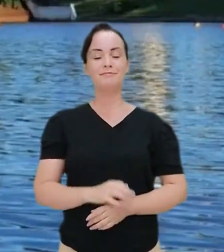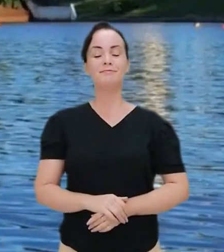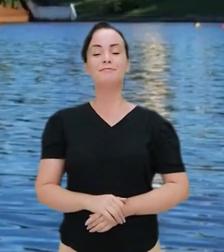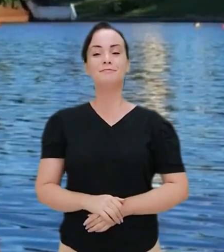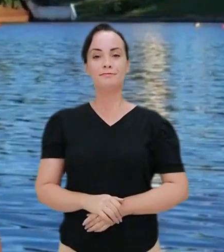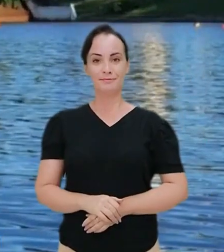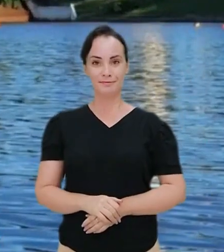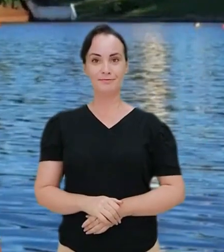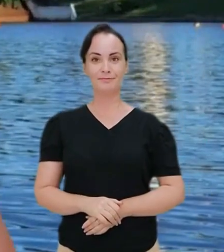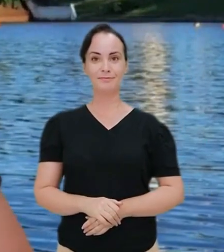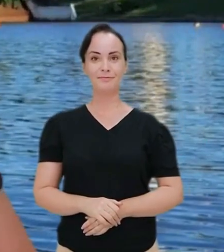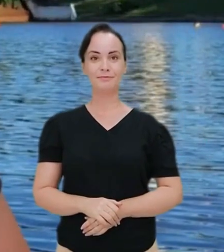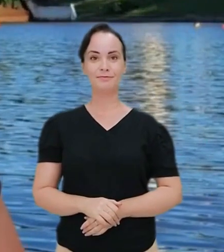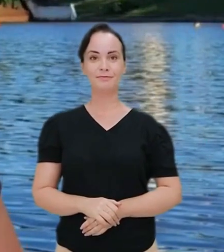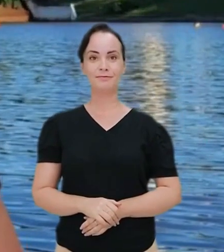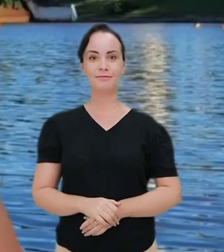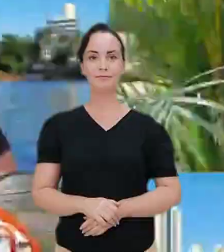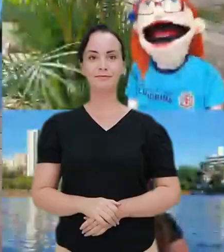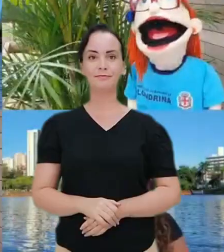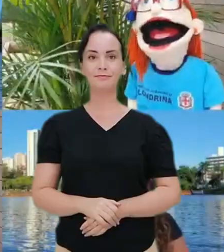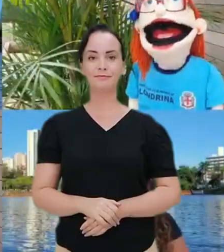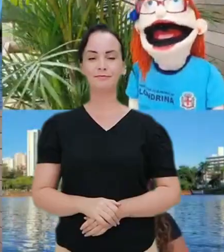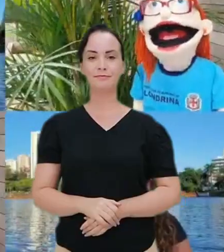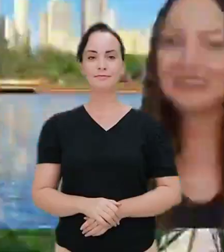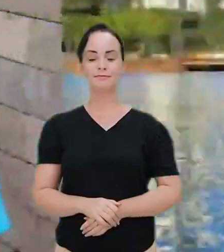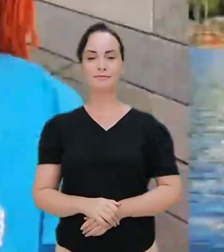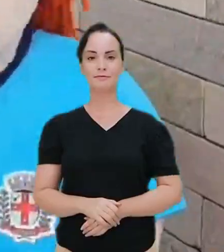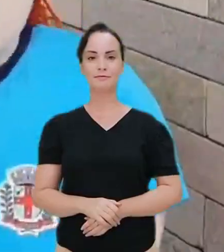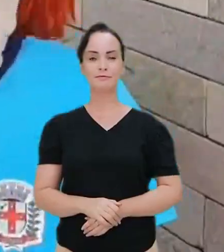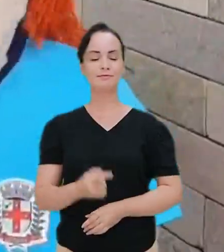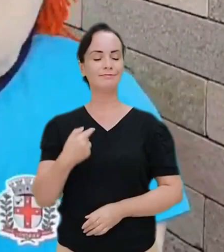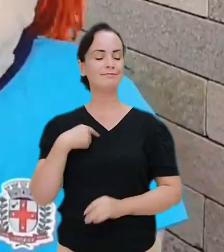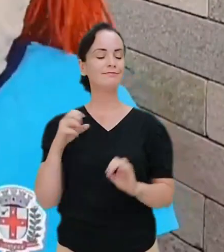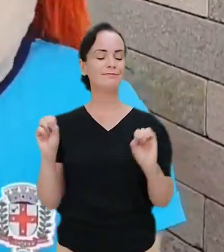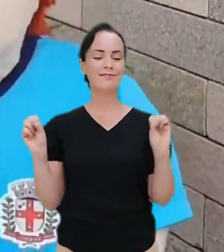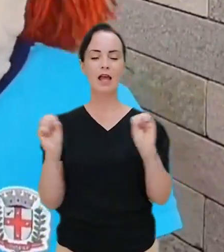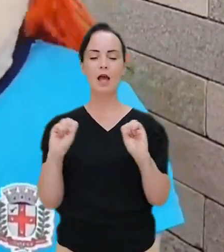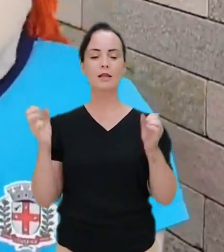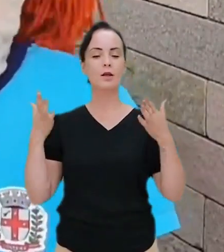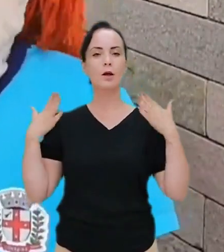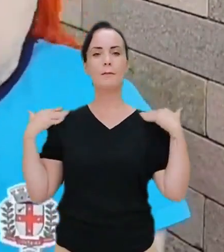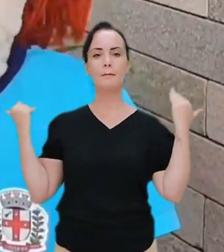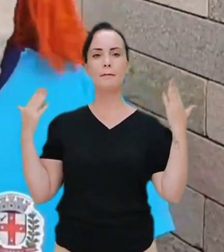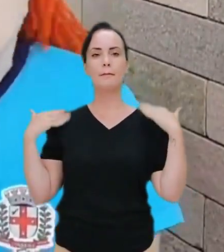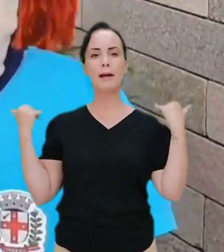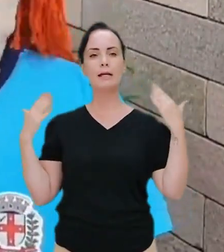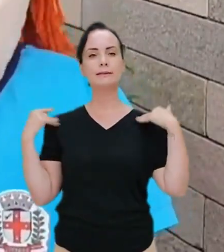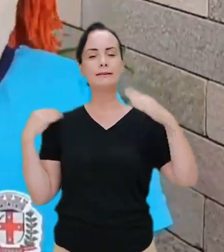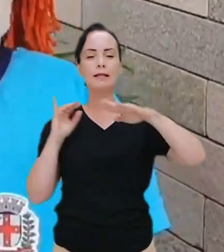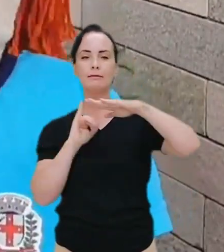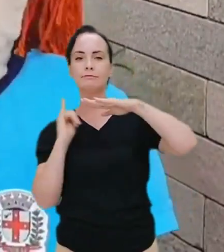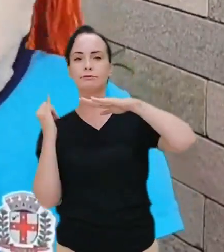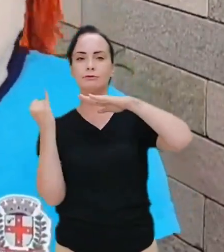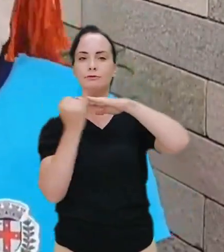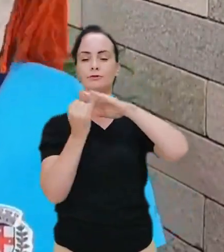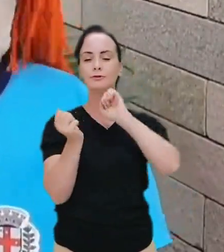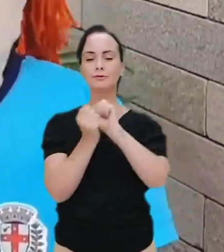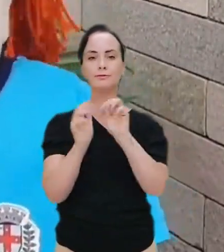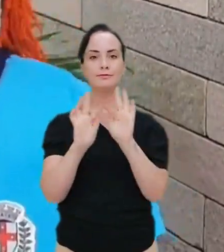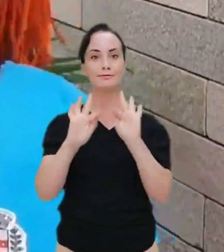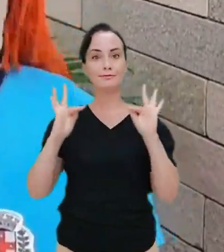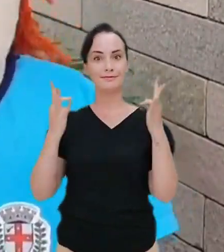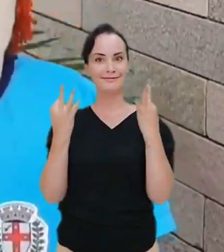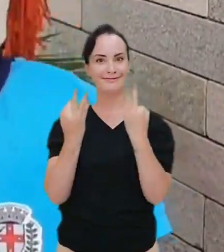Yes! Very good, Kate! Eu adoro passear no Igapó Lake com a